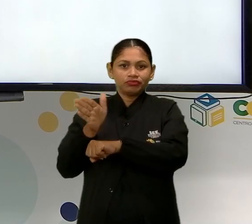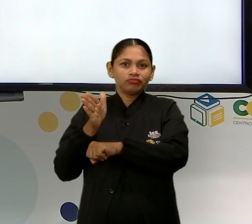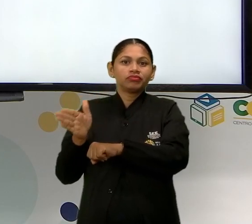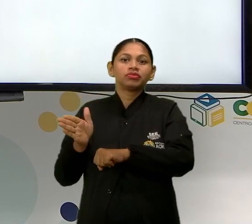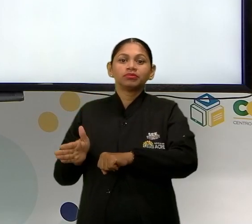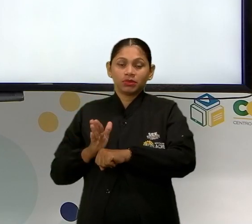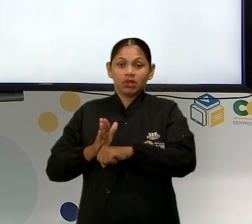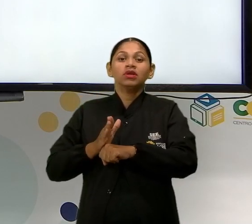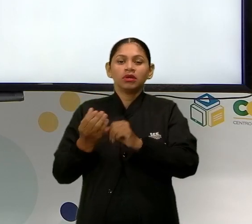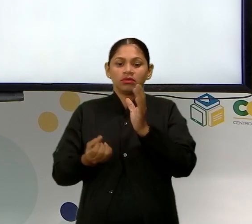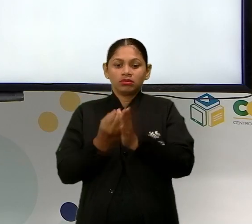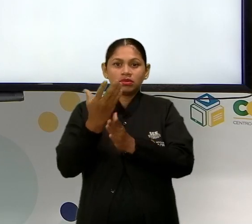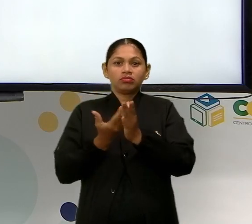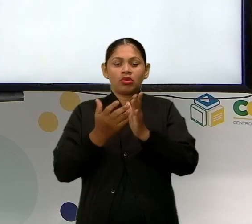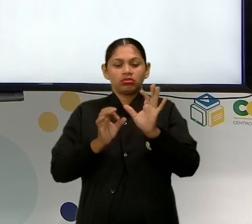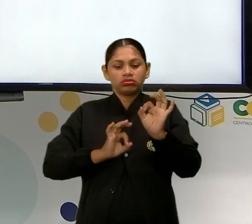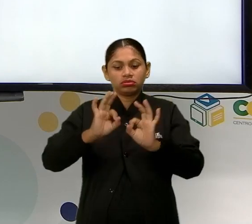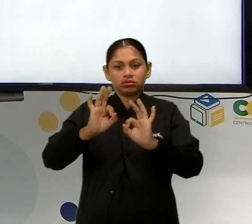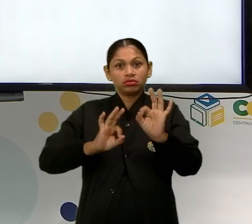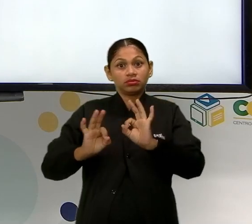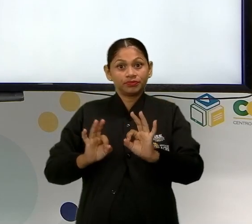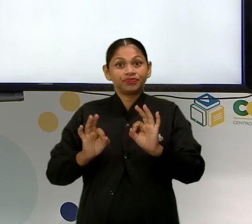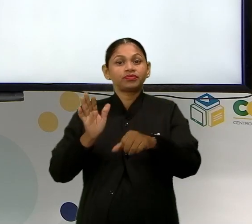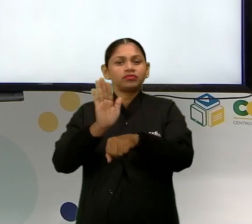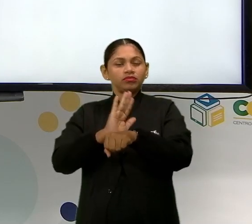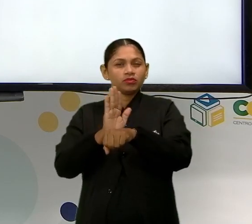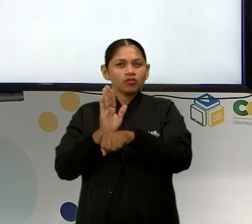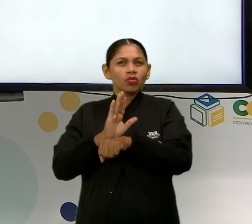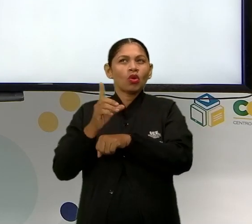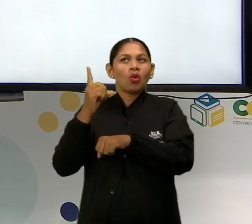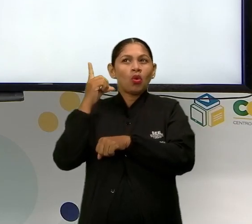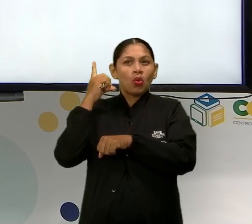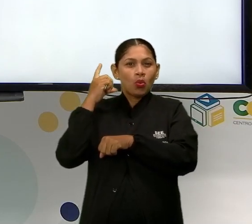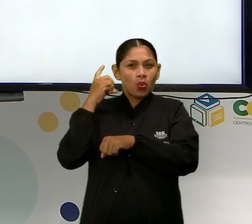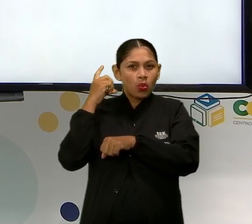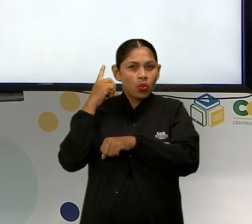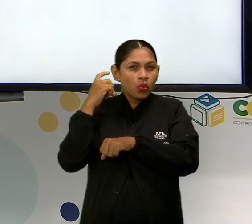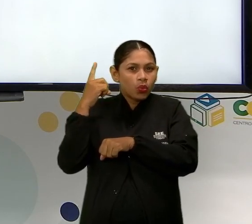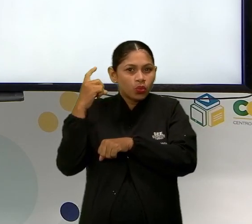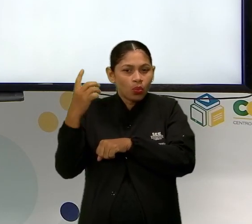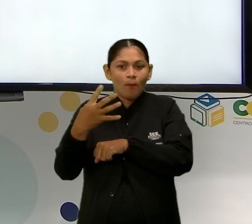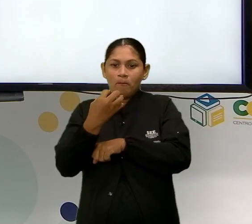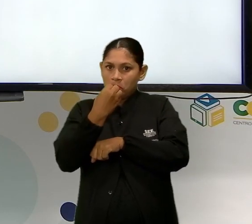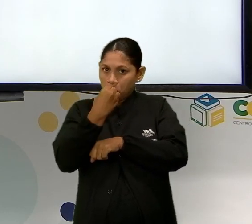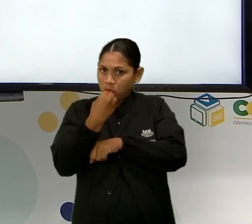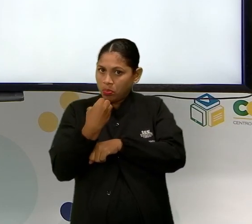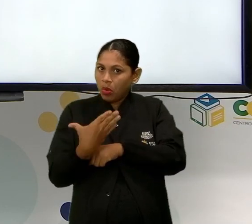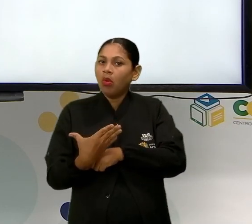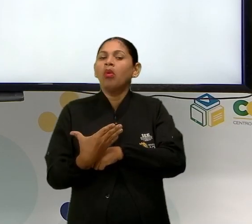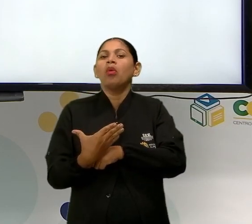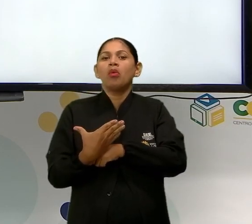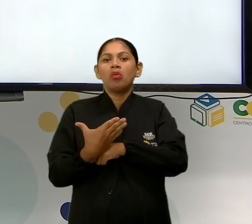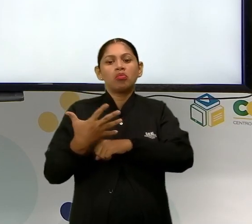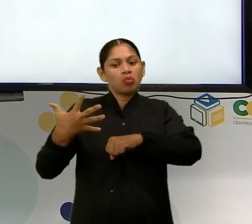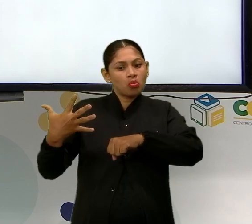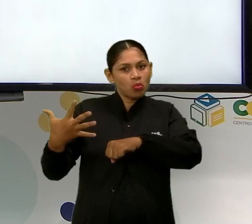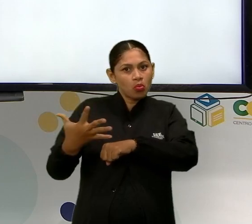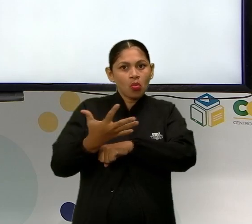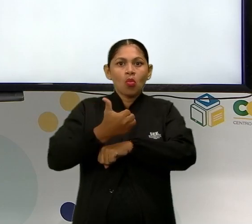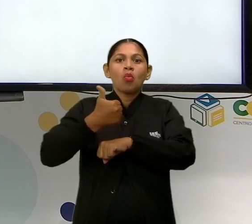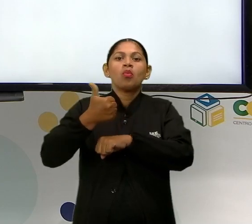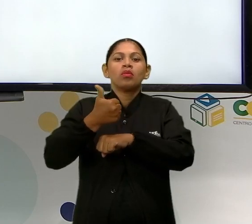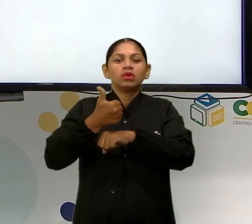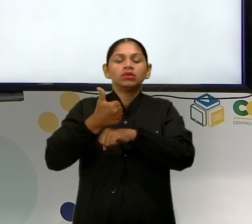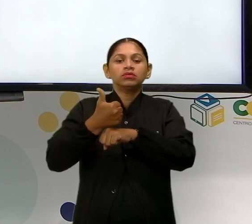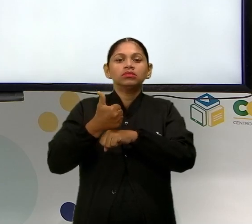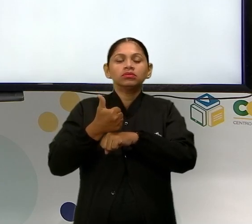produções cinematográficas, sons de qualidade, imagens de qualidades. A gente também pode